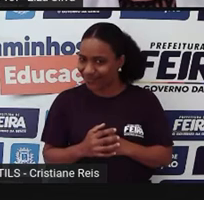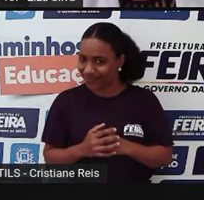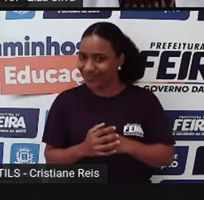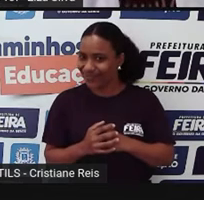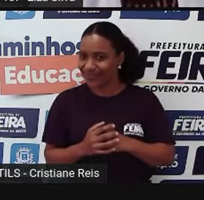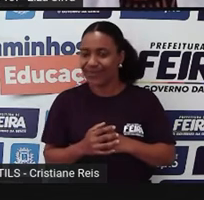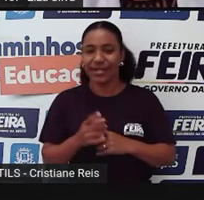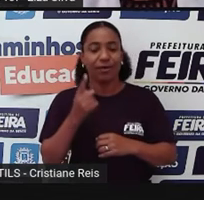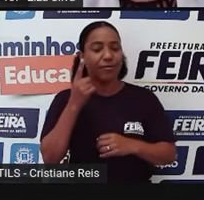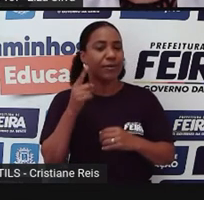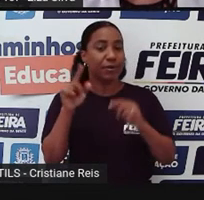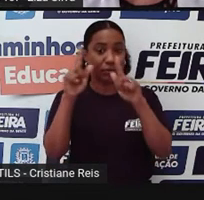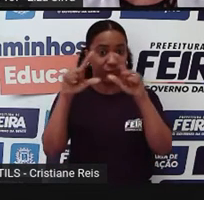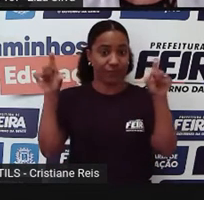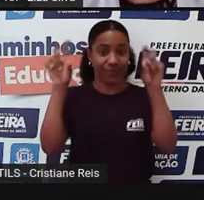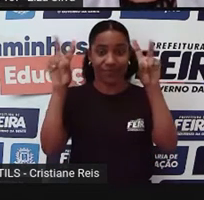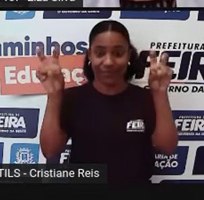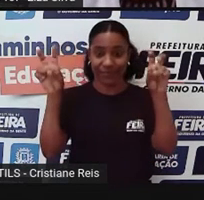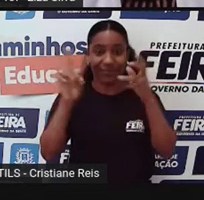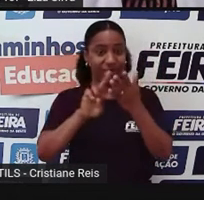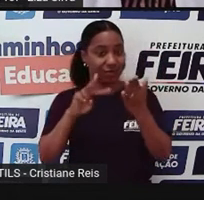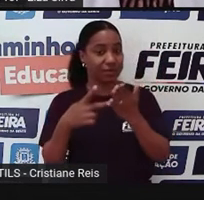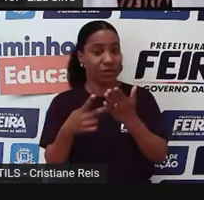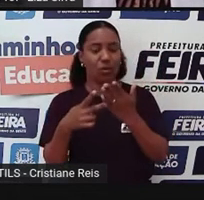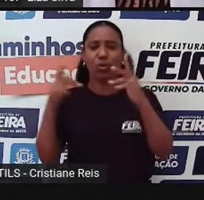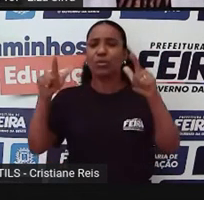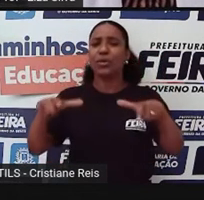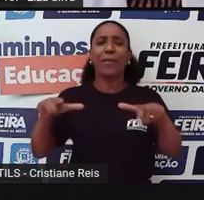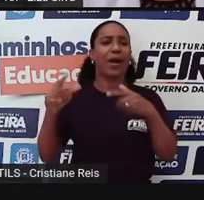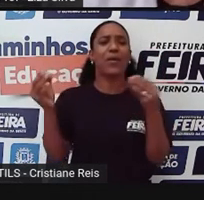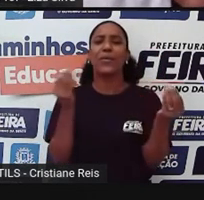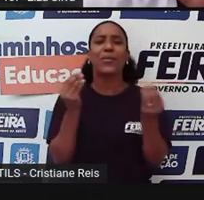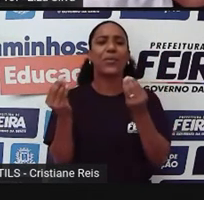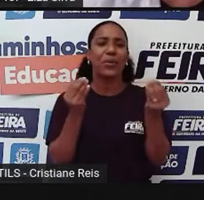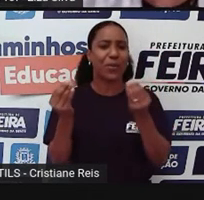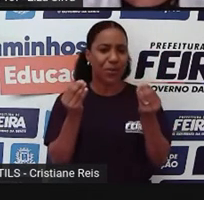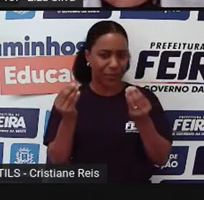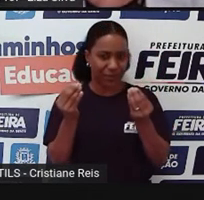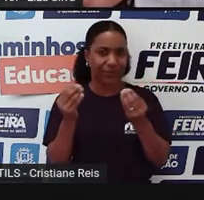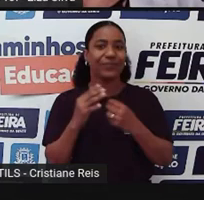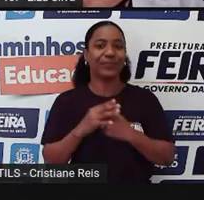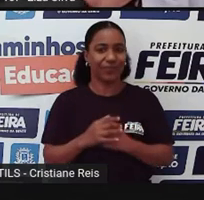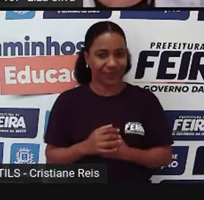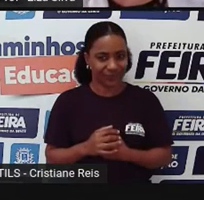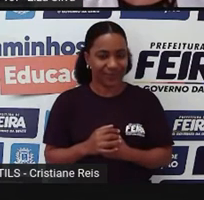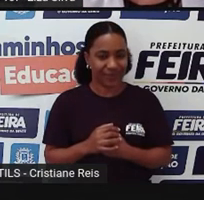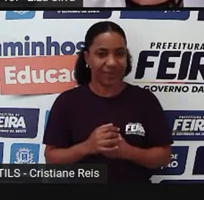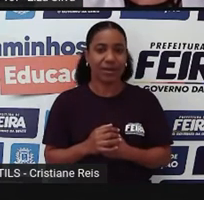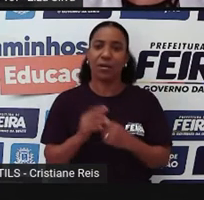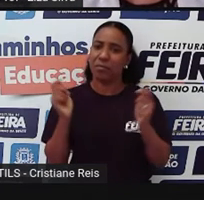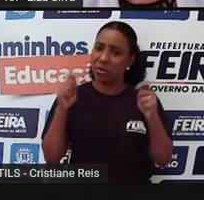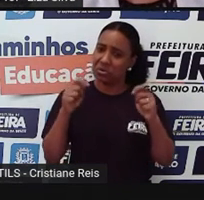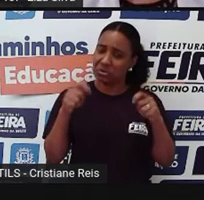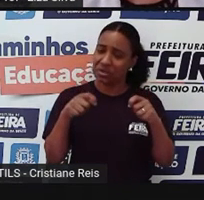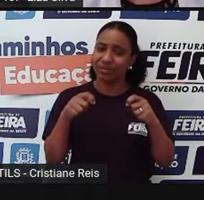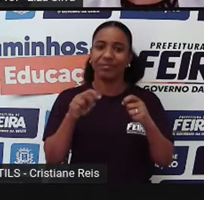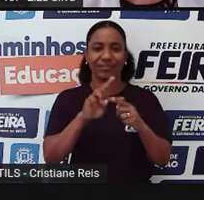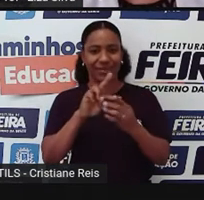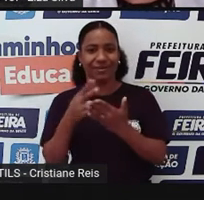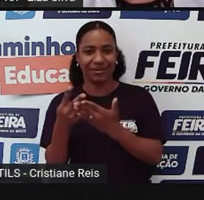iva rodolatina é como é o seu bairro você pode dizer por exemplo que ele é nós barulhento